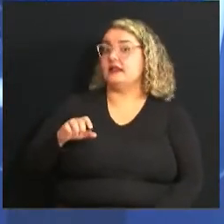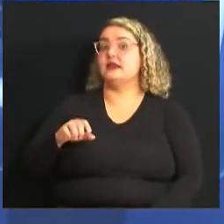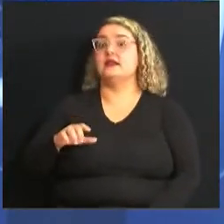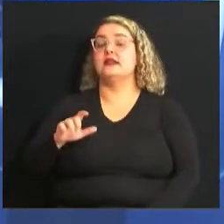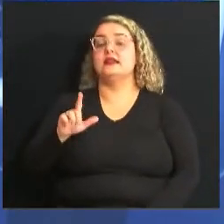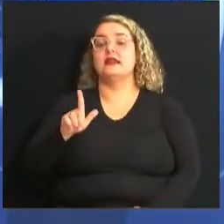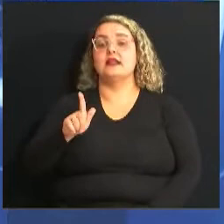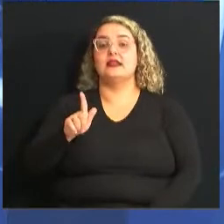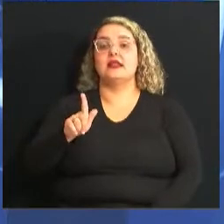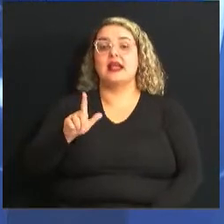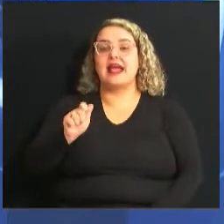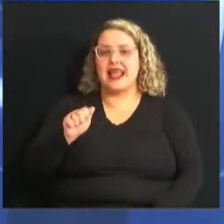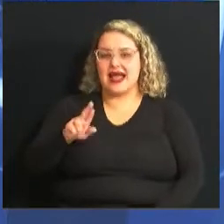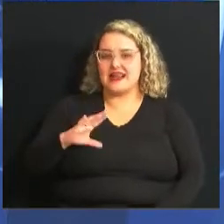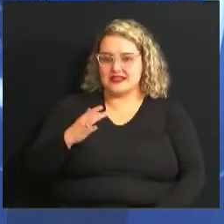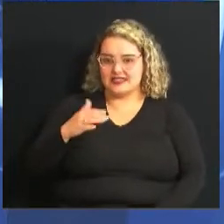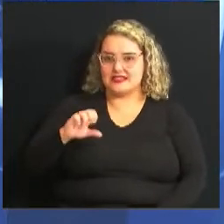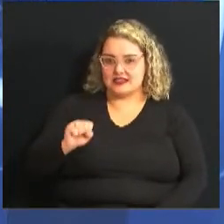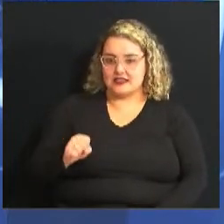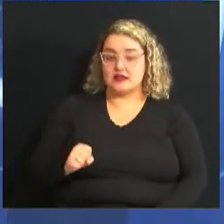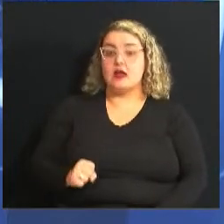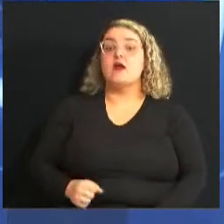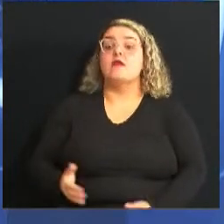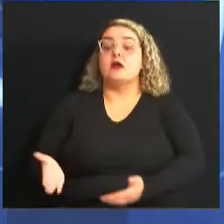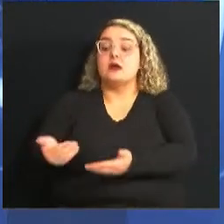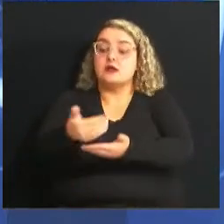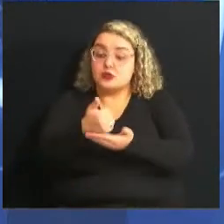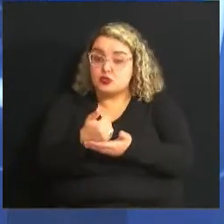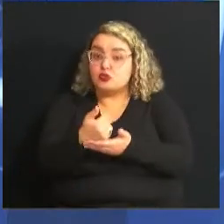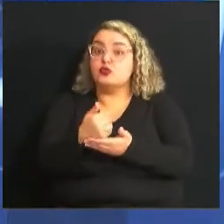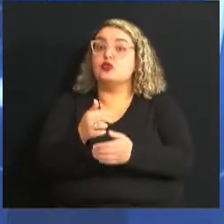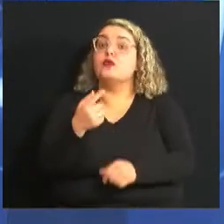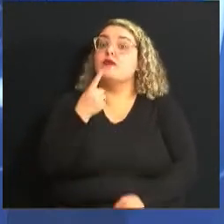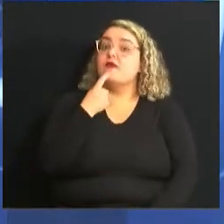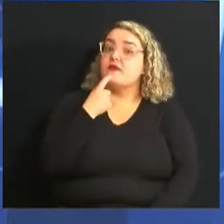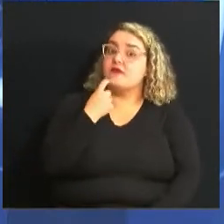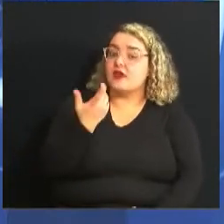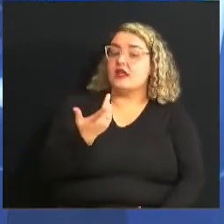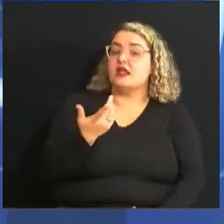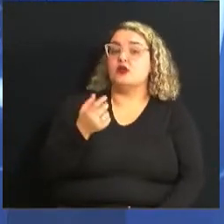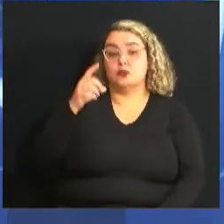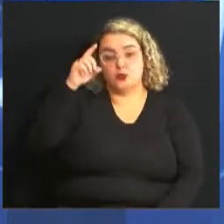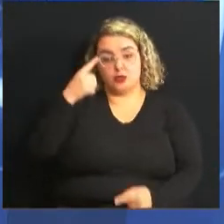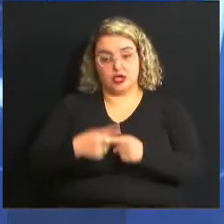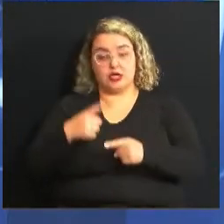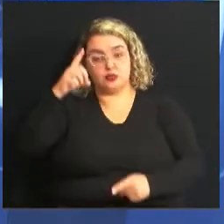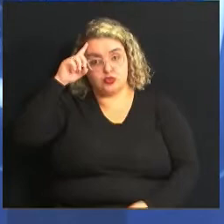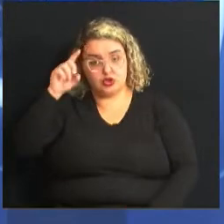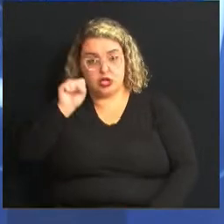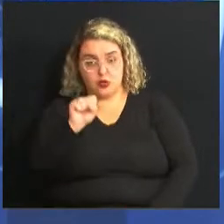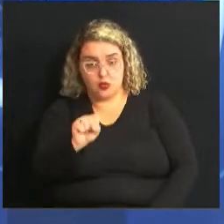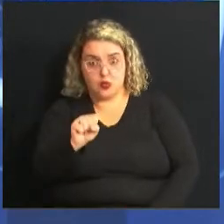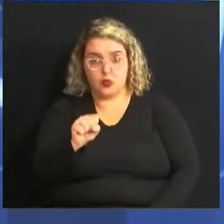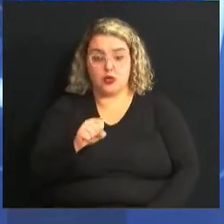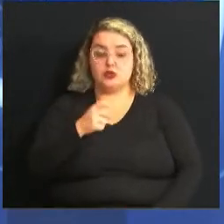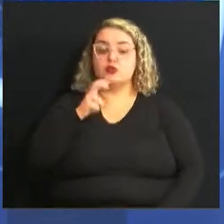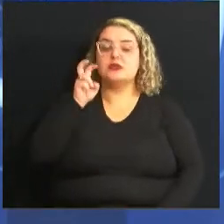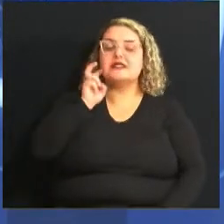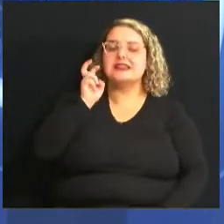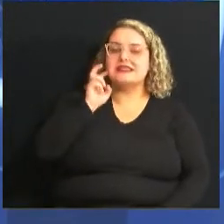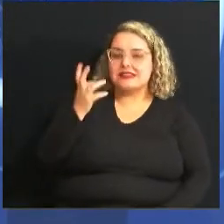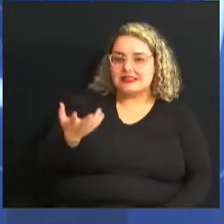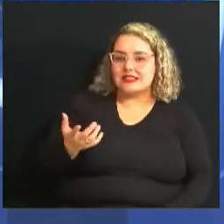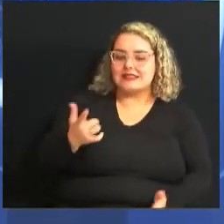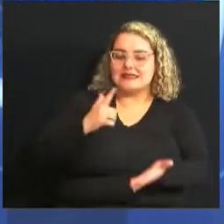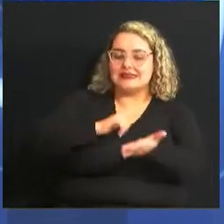água amanhã no feriado de 7 de setembro, porque no dia 8, quinta-feira, nós teremos um serviço de